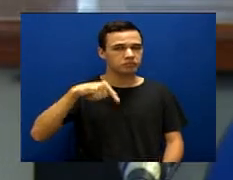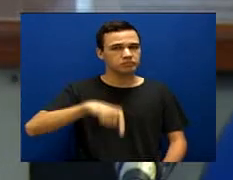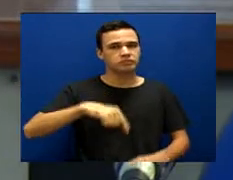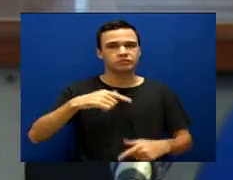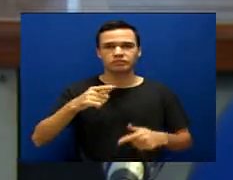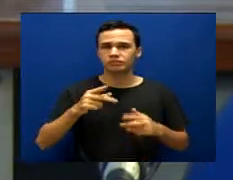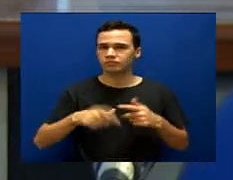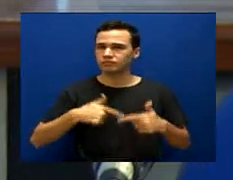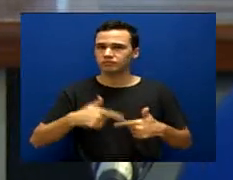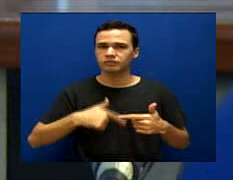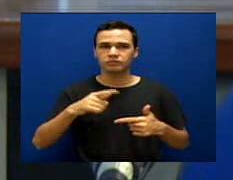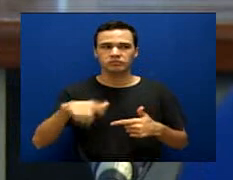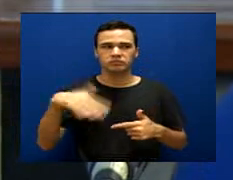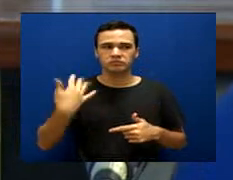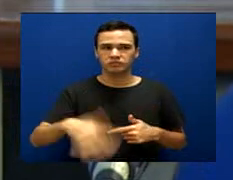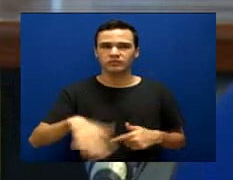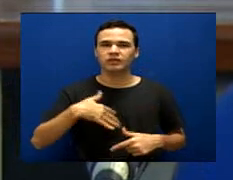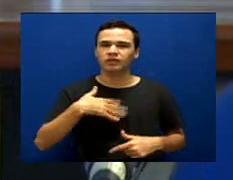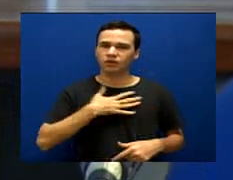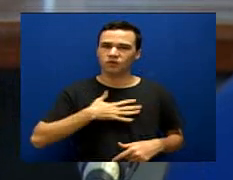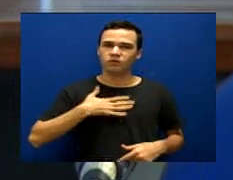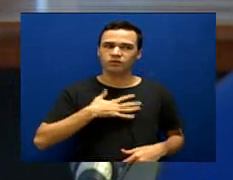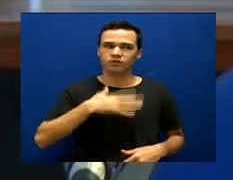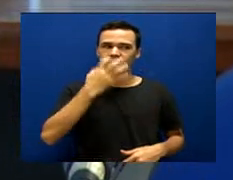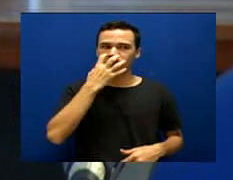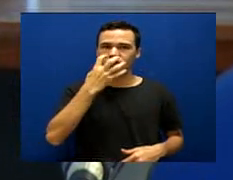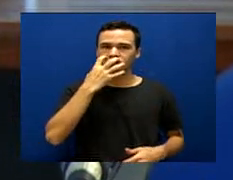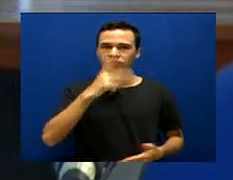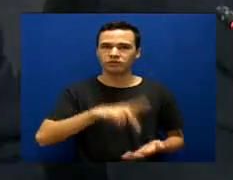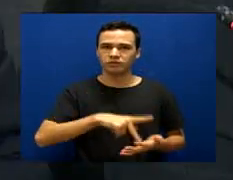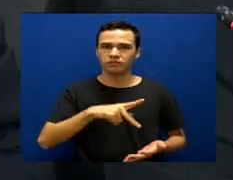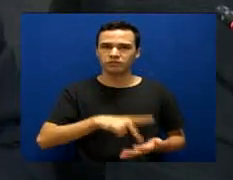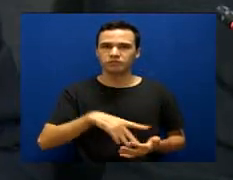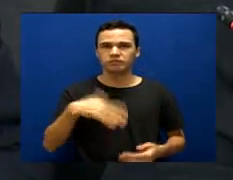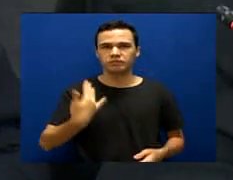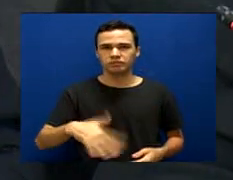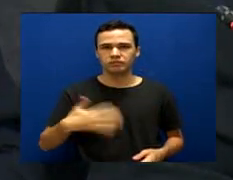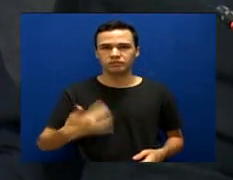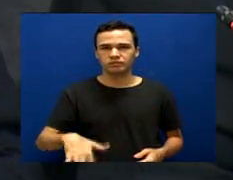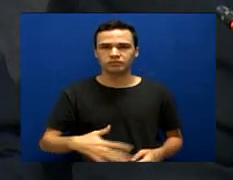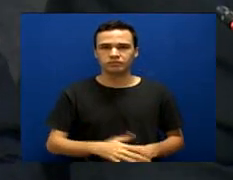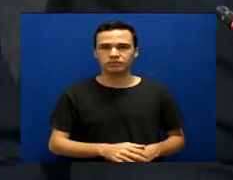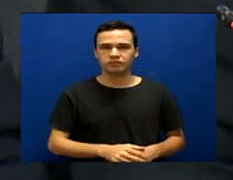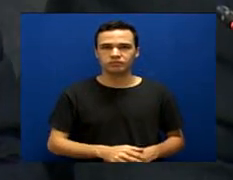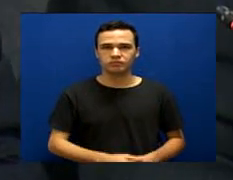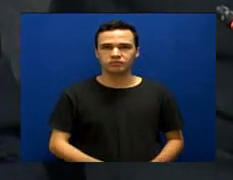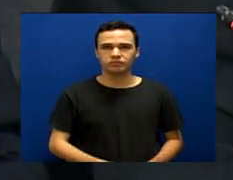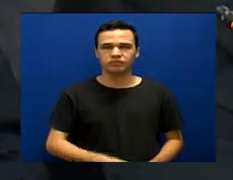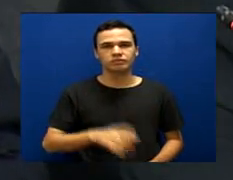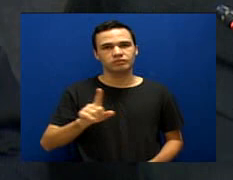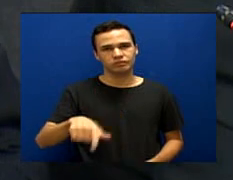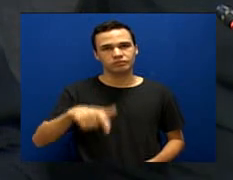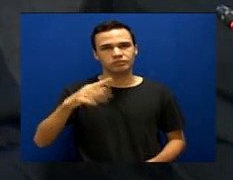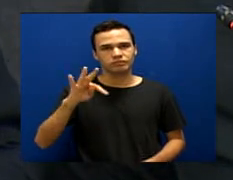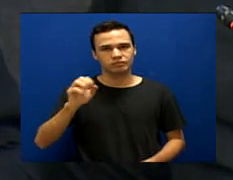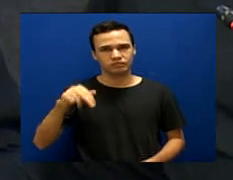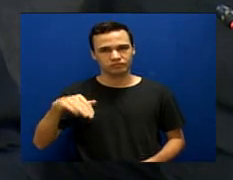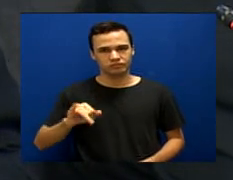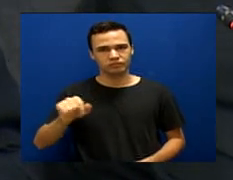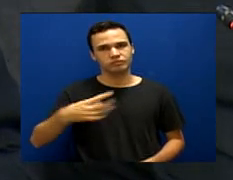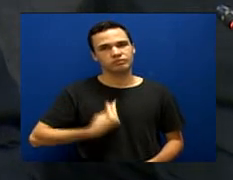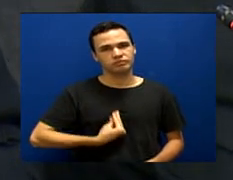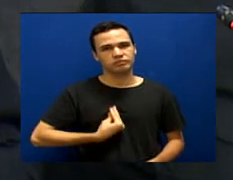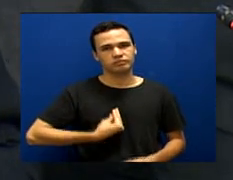uma cachorreira de primeira. Eu sou testemunho ocular da história com relação às nuances da Tânia. Fiquei muito contente de